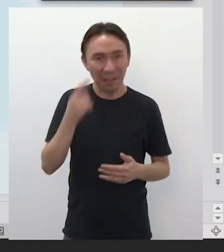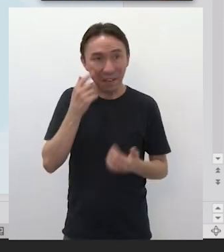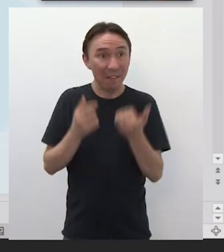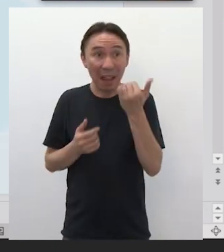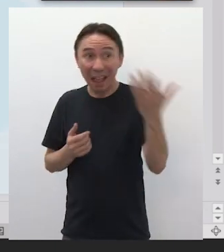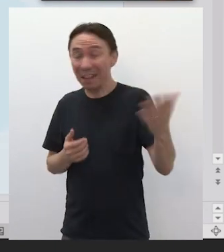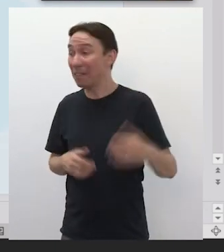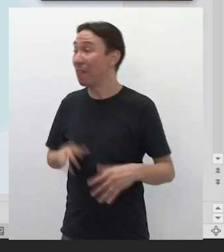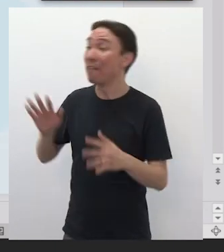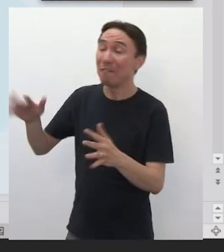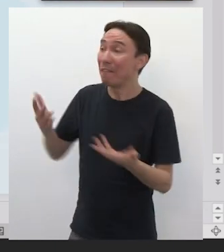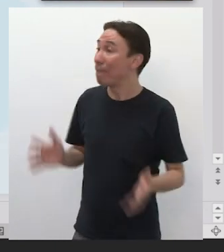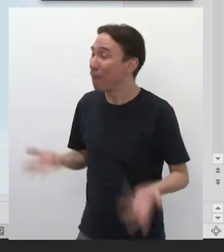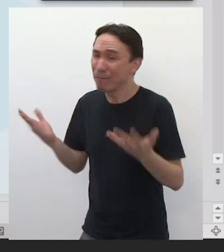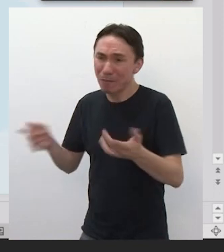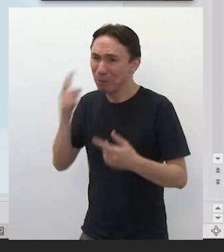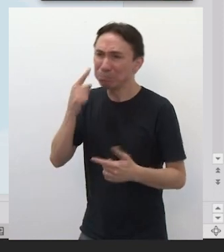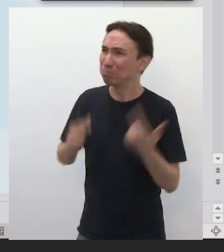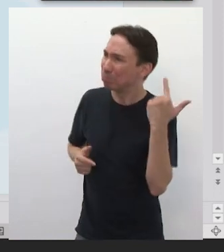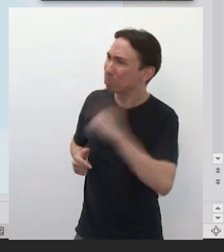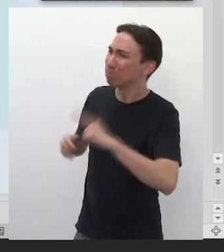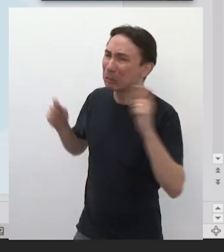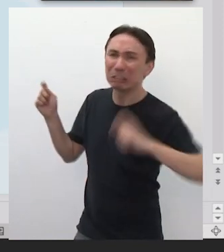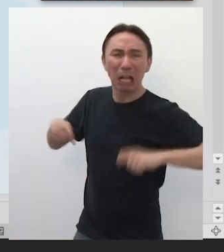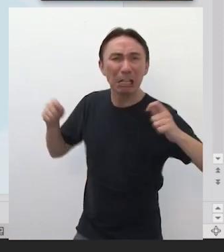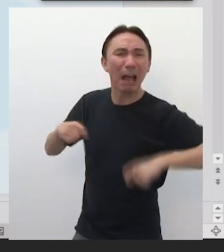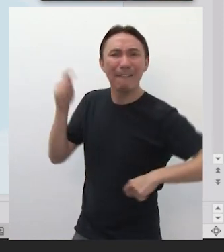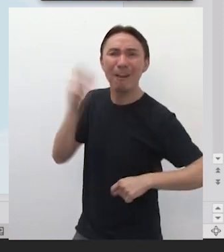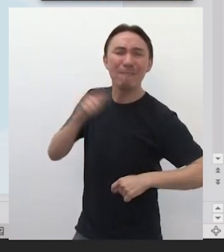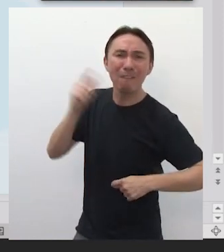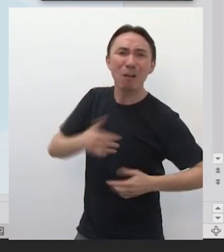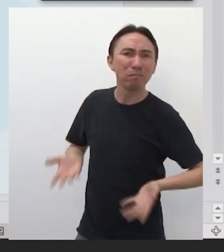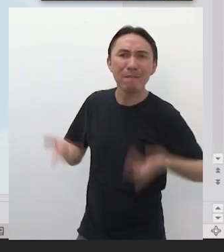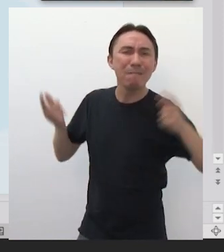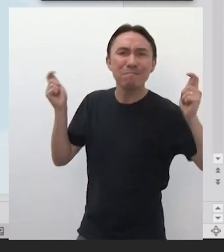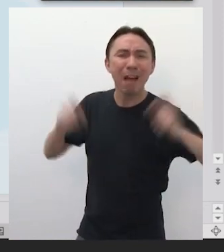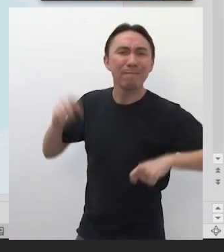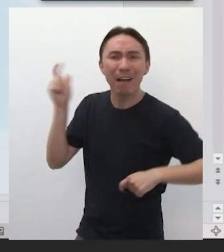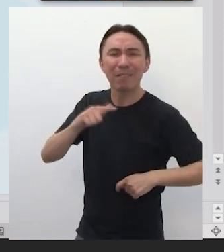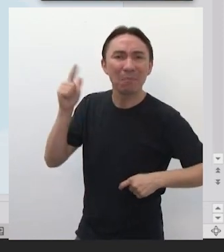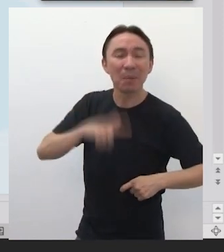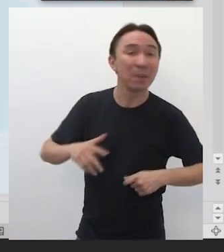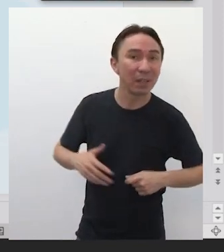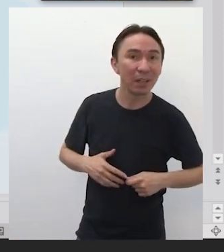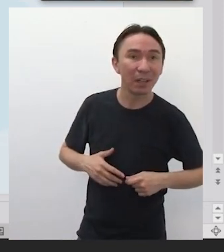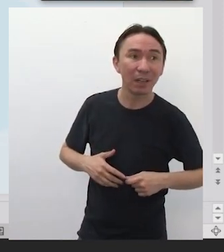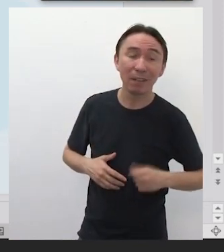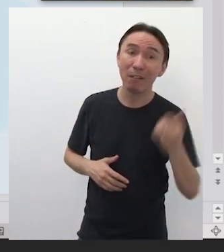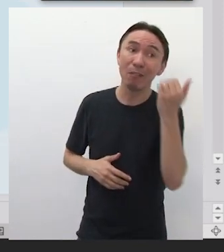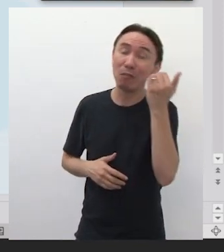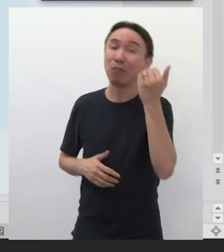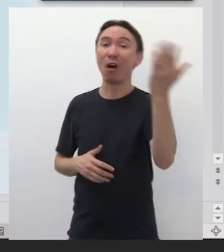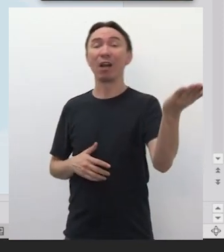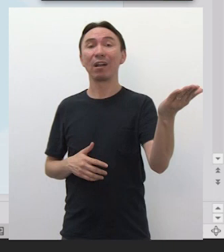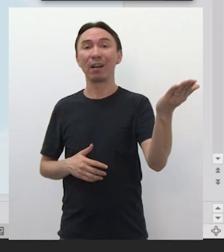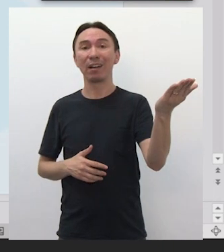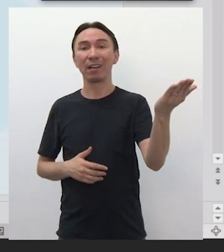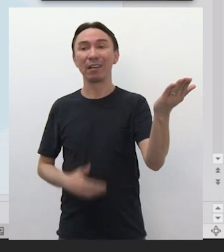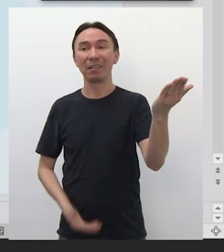extrínseca que vai ajudar a fortalecer, né, a impulsionar